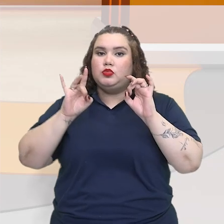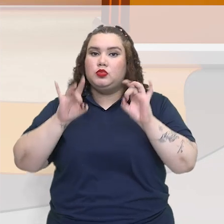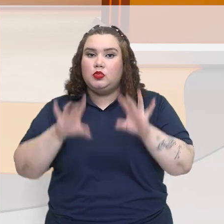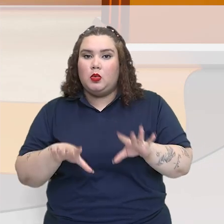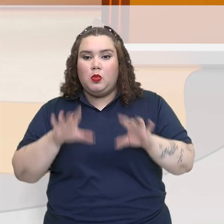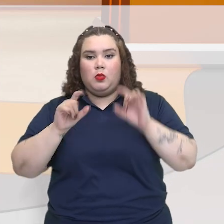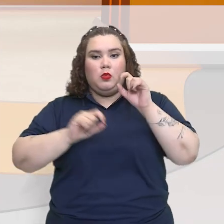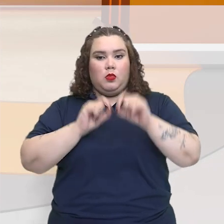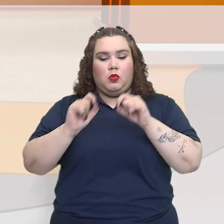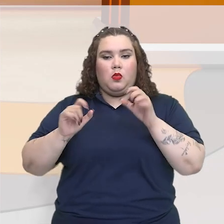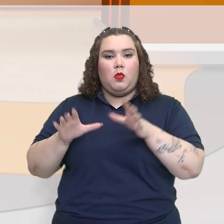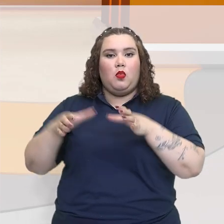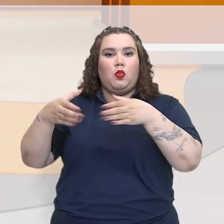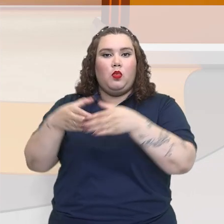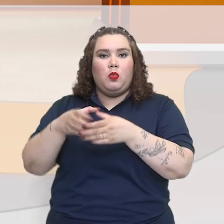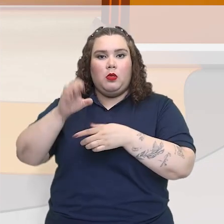os